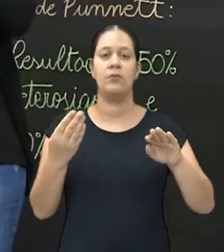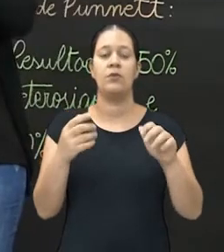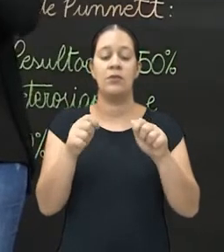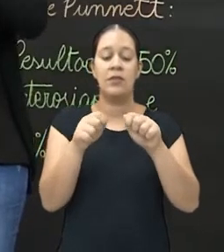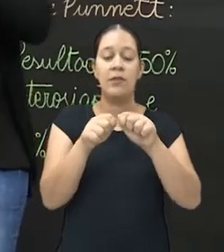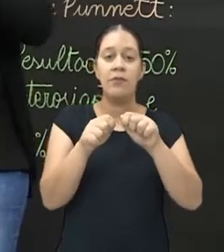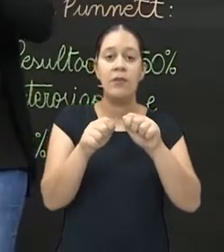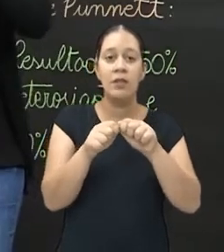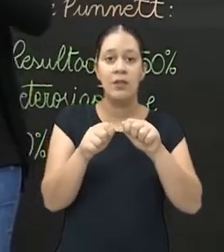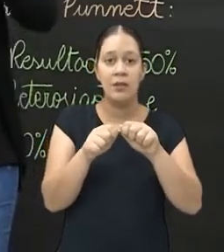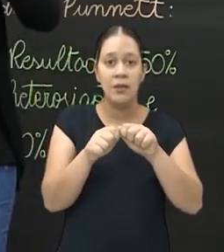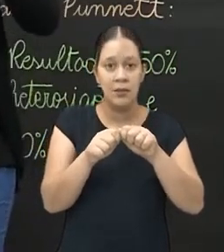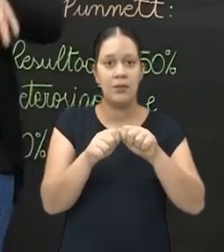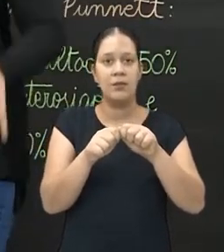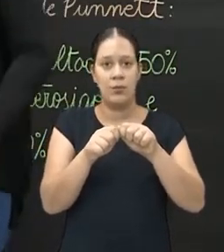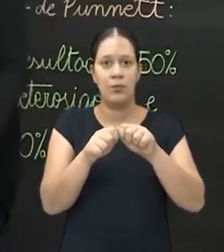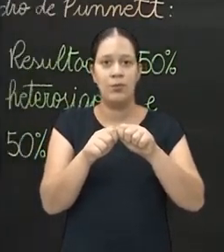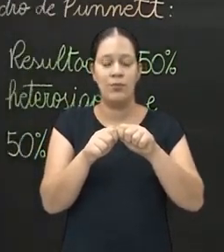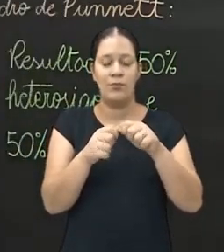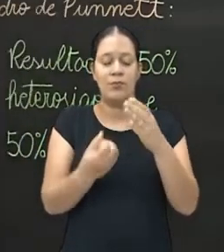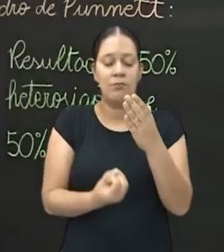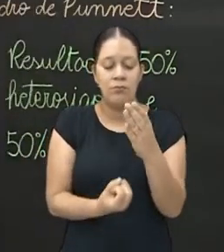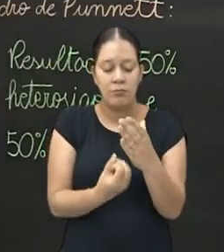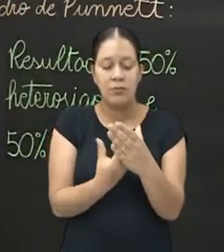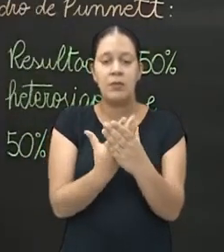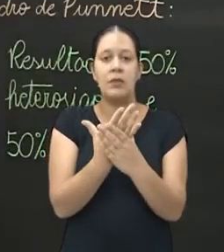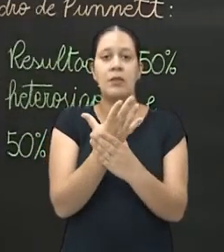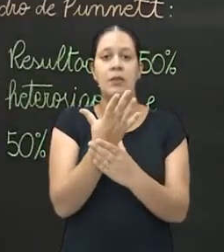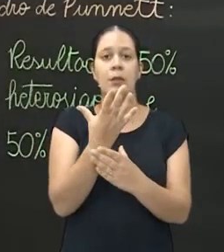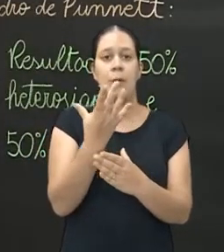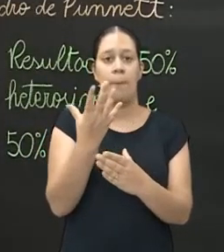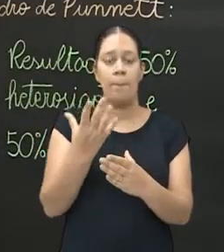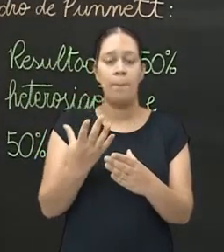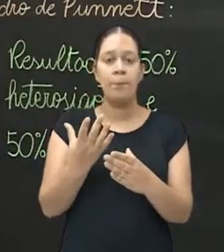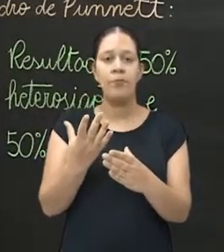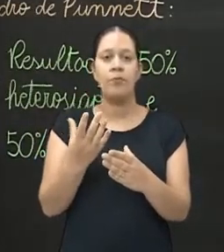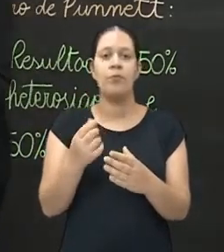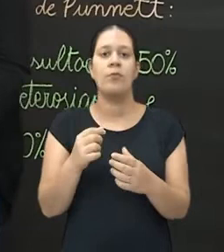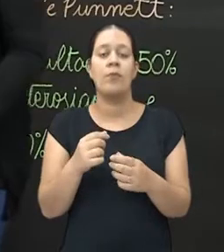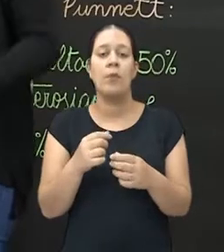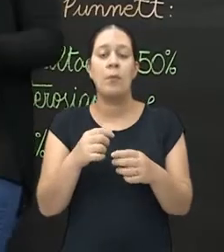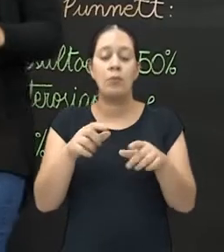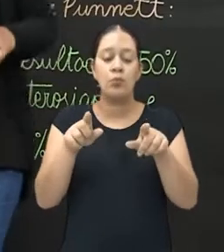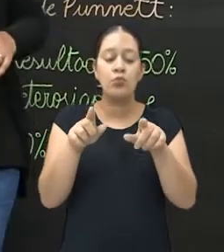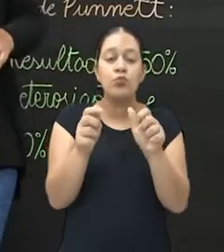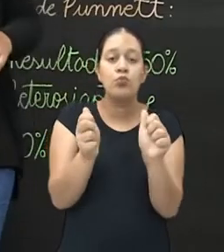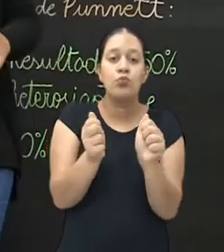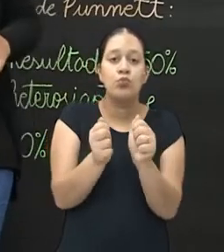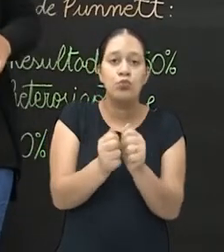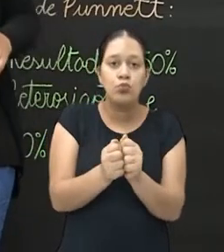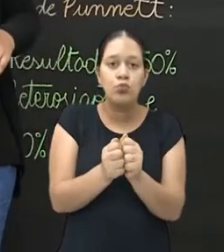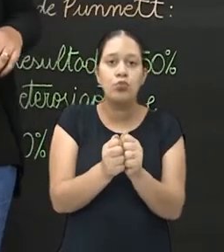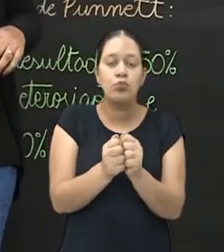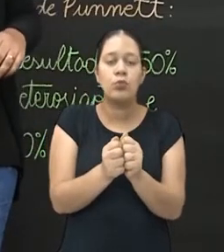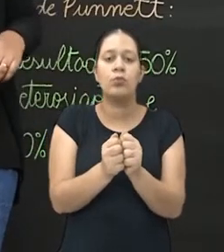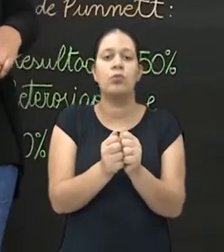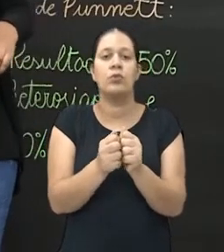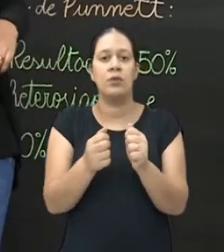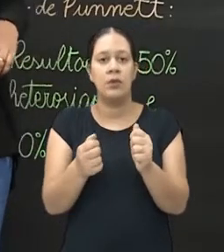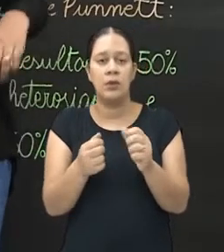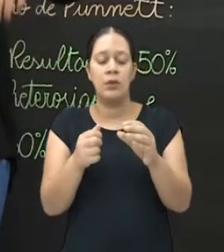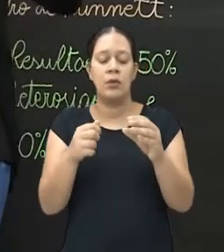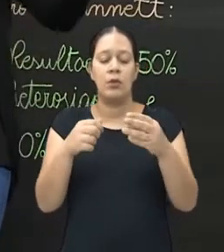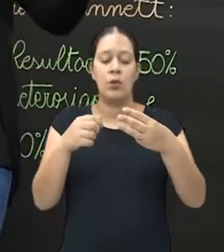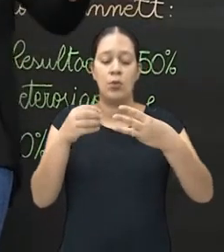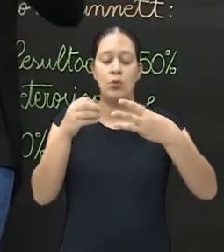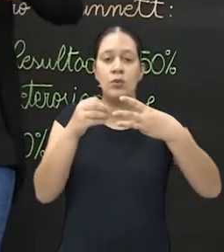Esse parzinho, ele se separa na formação dos gametas, indo um fator do par para cada gameta. Célula reprodutiva,